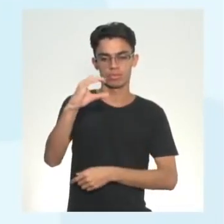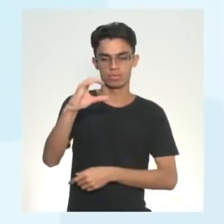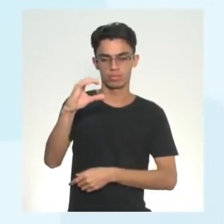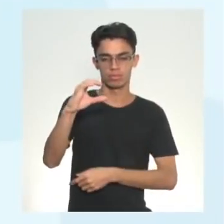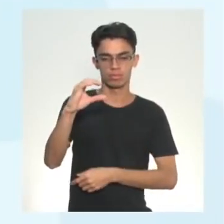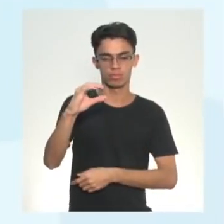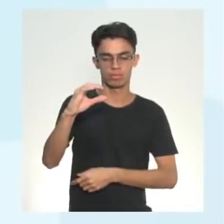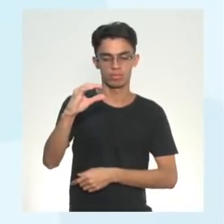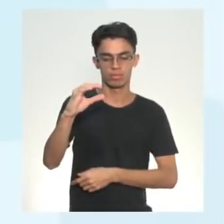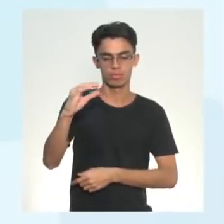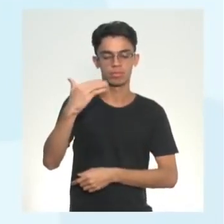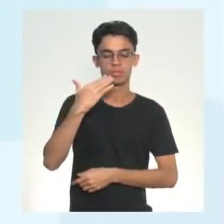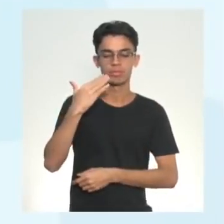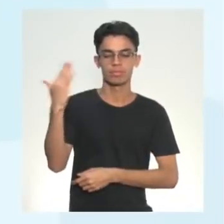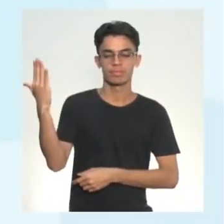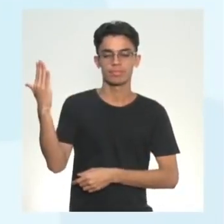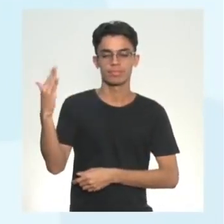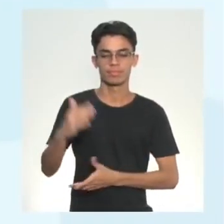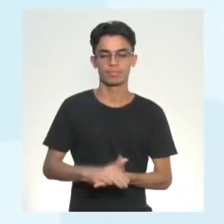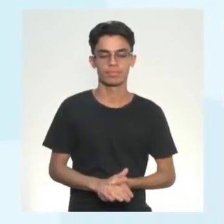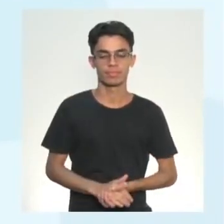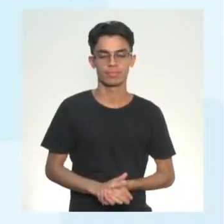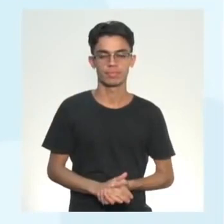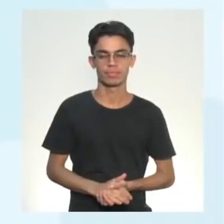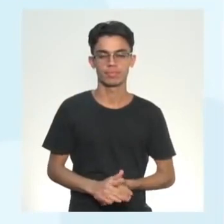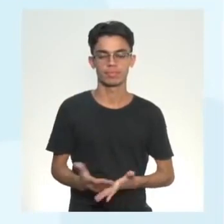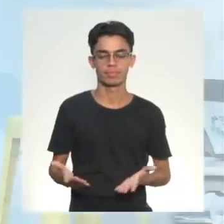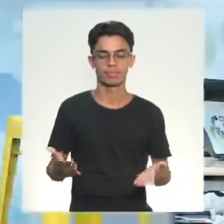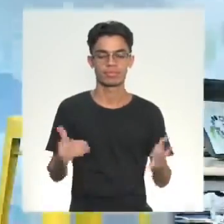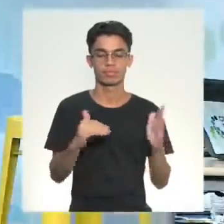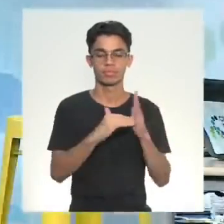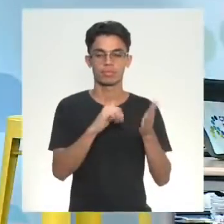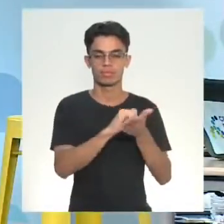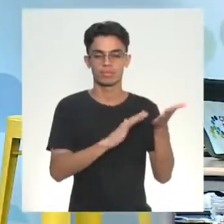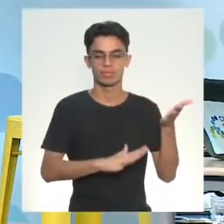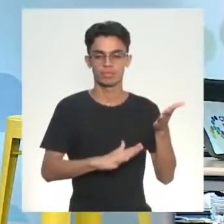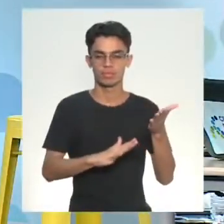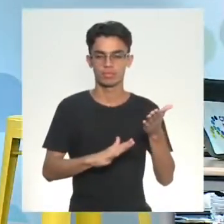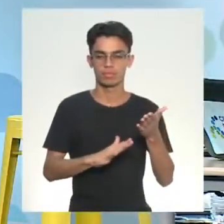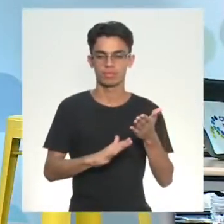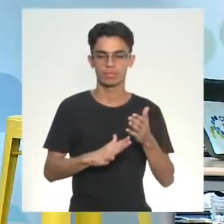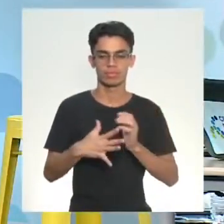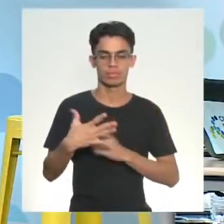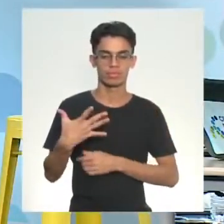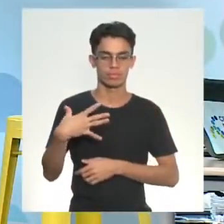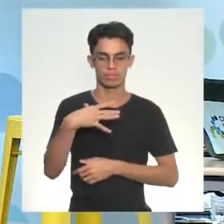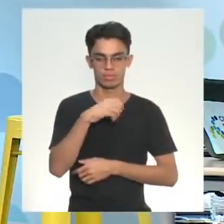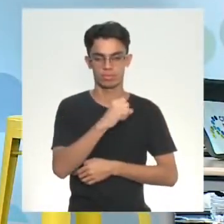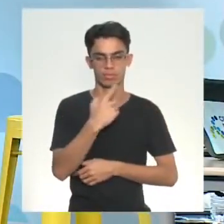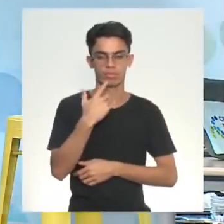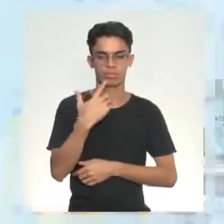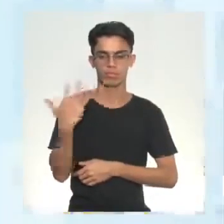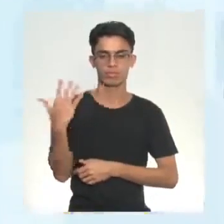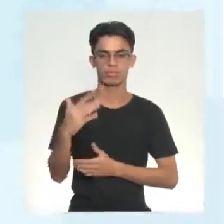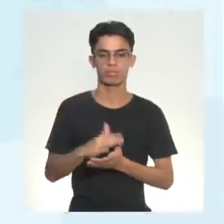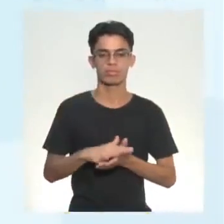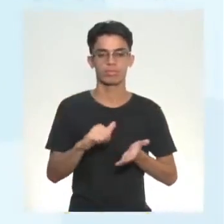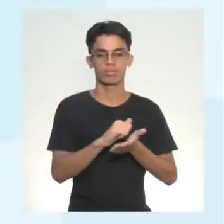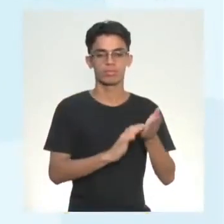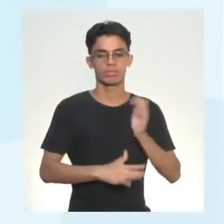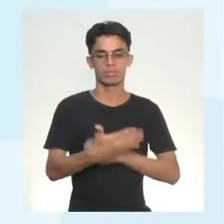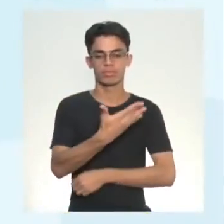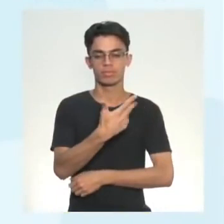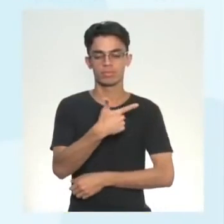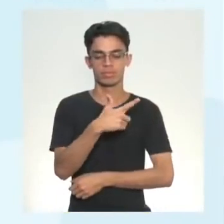Está aqui a resolução para vocês. E nossa última atividade, que vai ser rasteirinha, hein? Olha lá, atividade